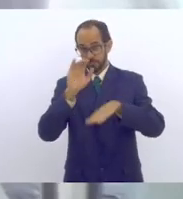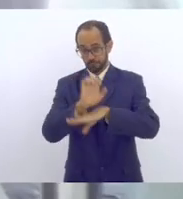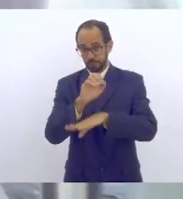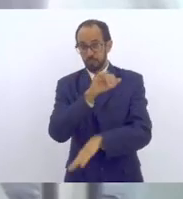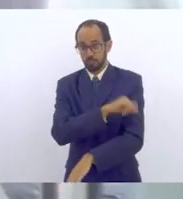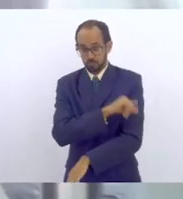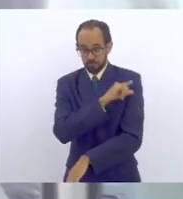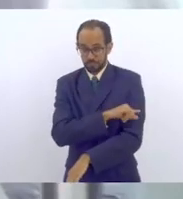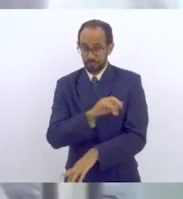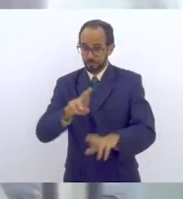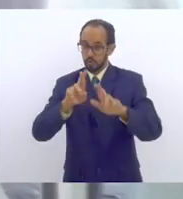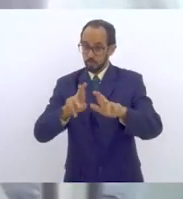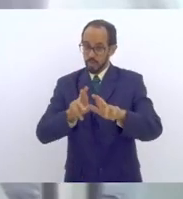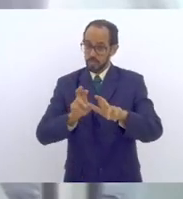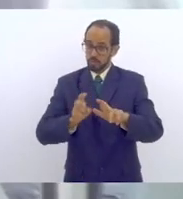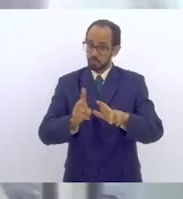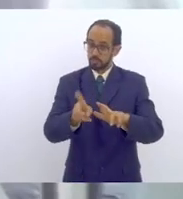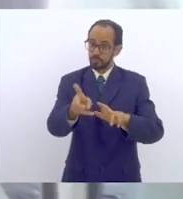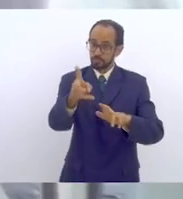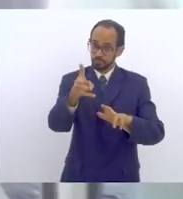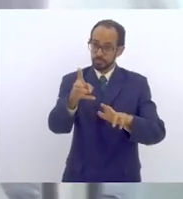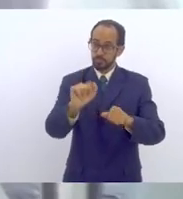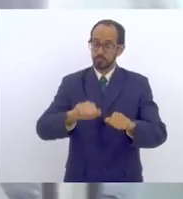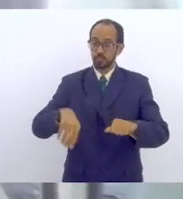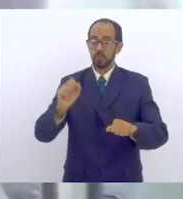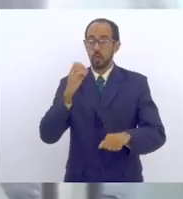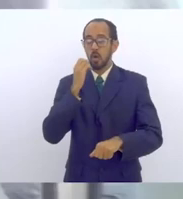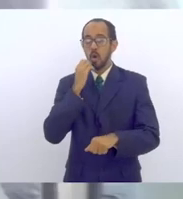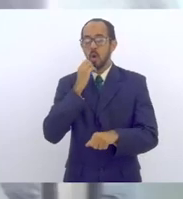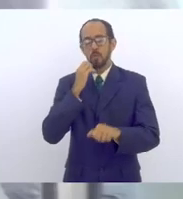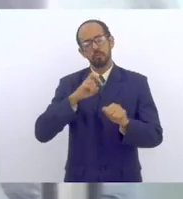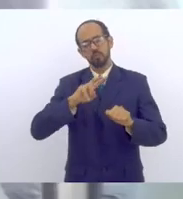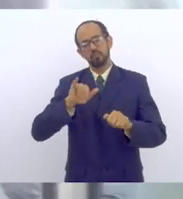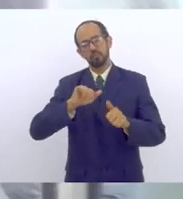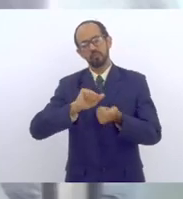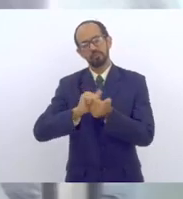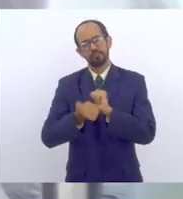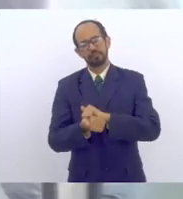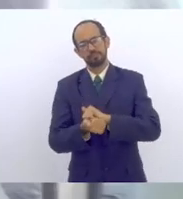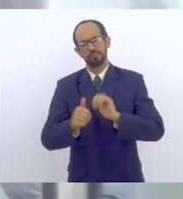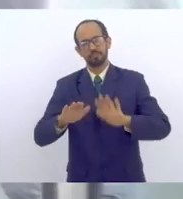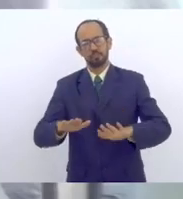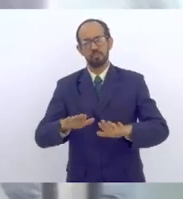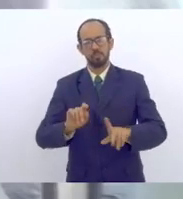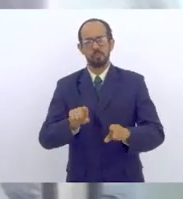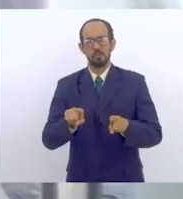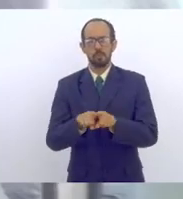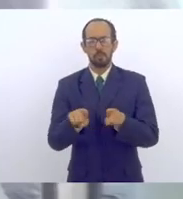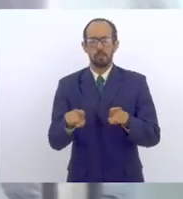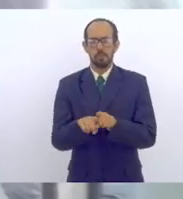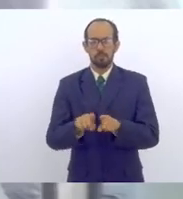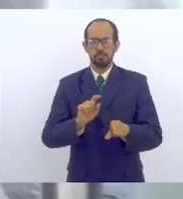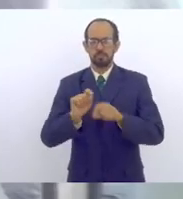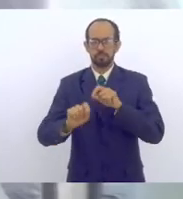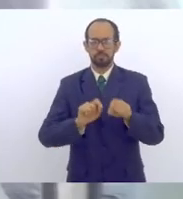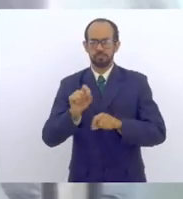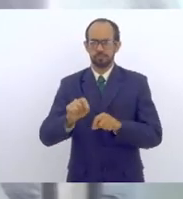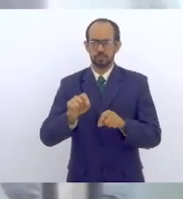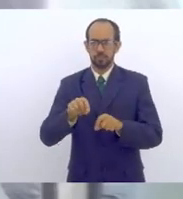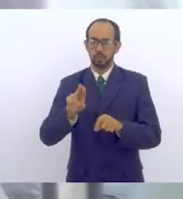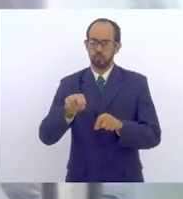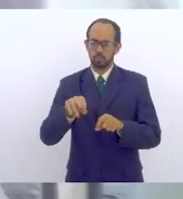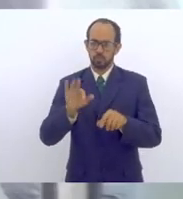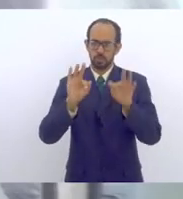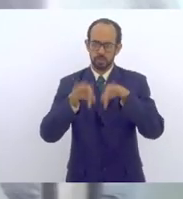possa perdoar possa obviamente sofrer adaptações mas ele não seja não termine